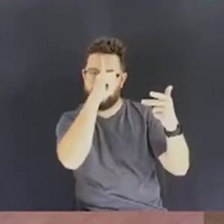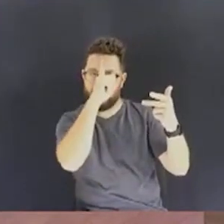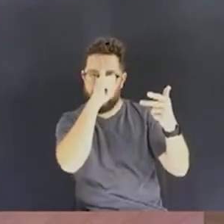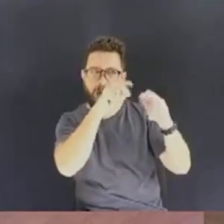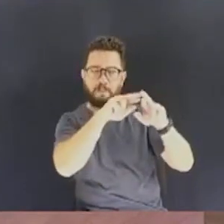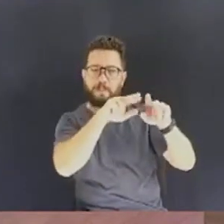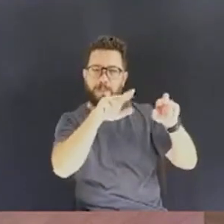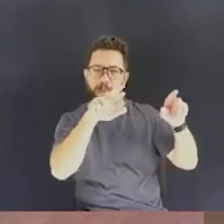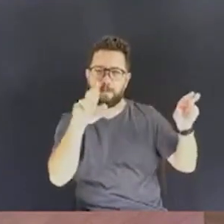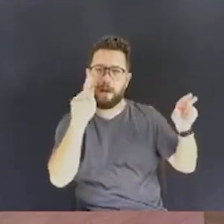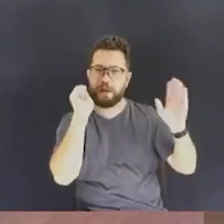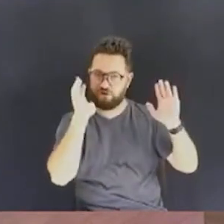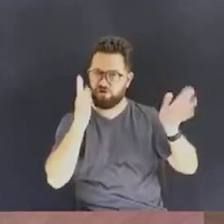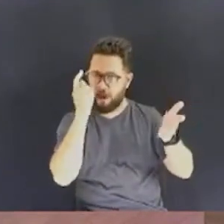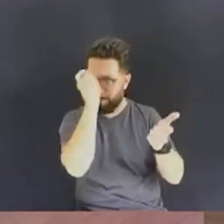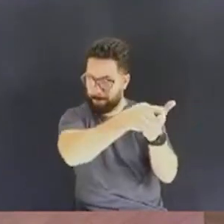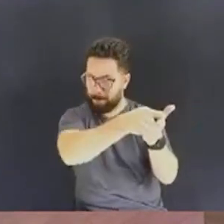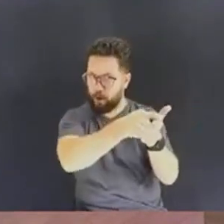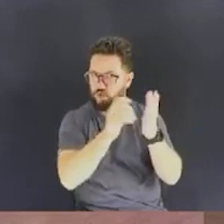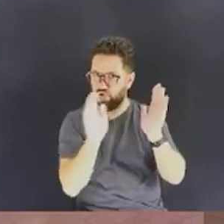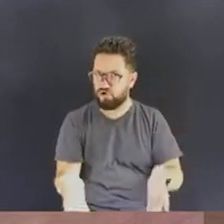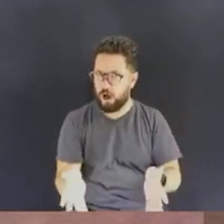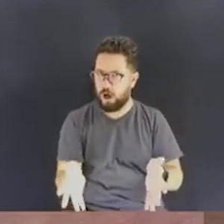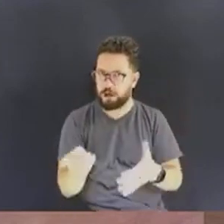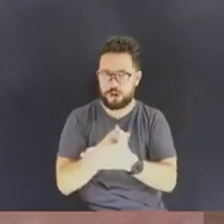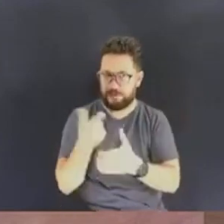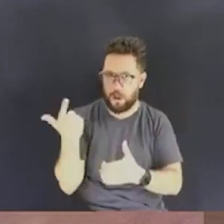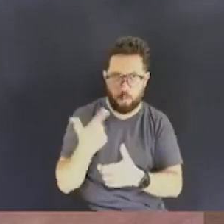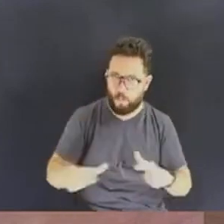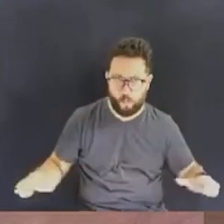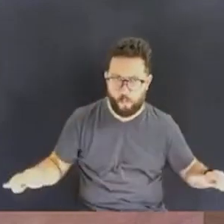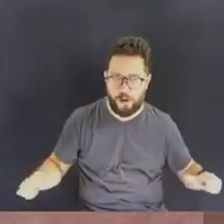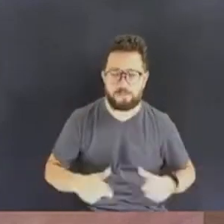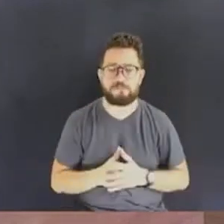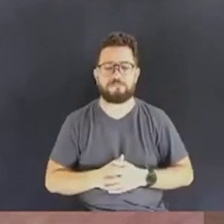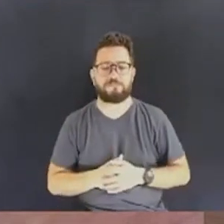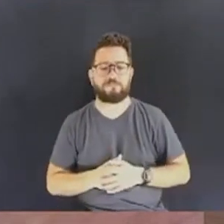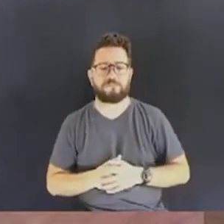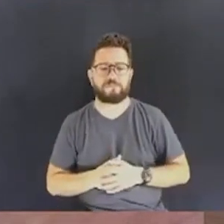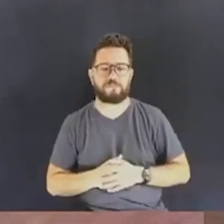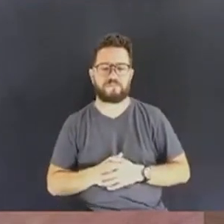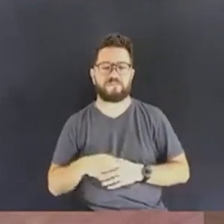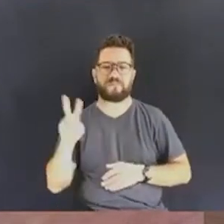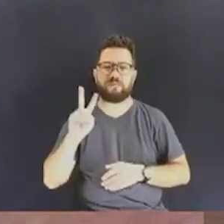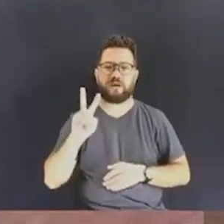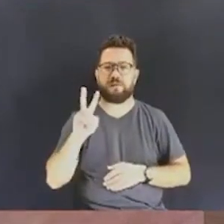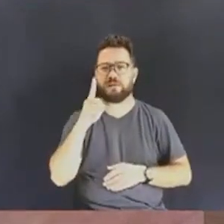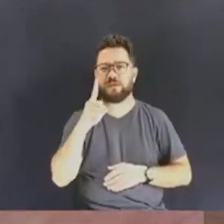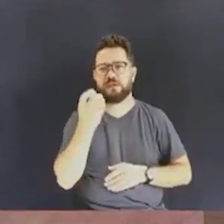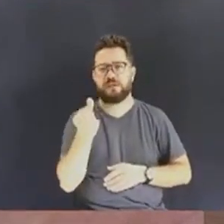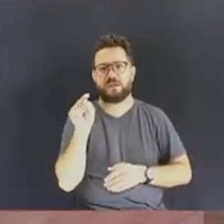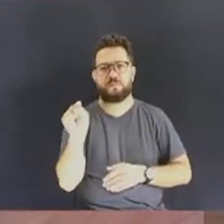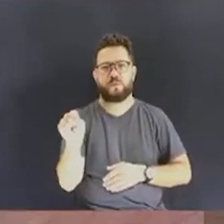Casa, servidores? E com relação às despesas, o relatório aponta um aumento de 16,8% com pagamento de